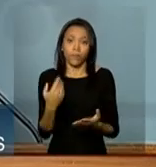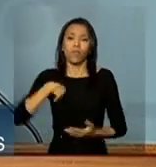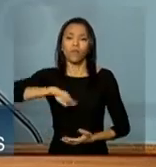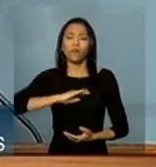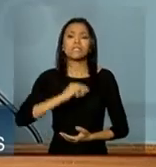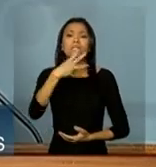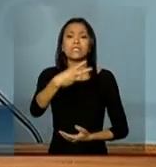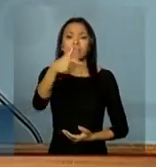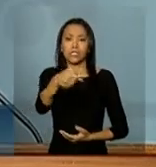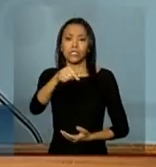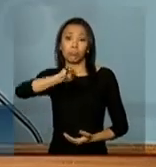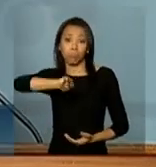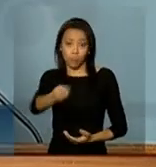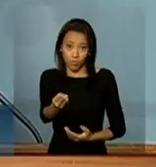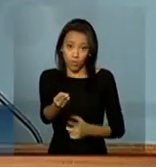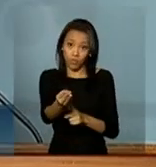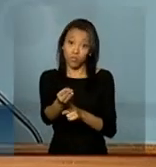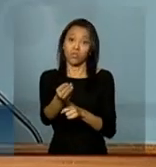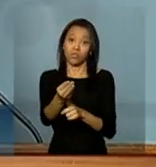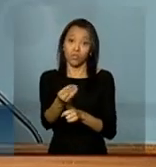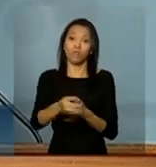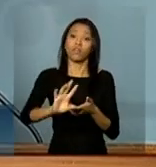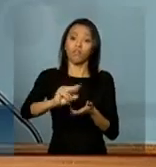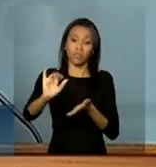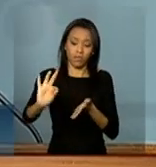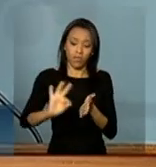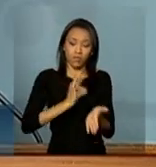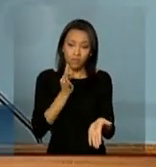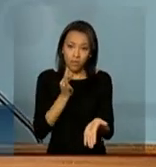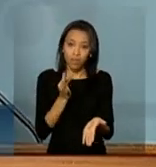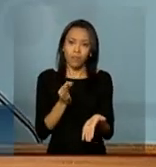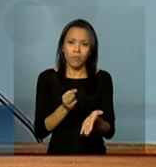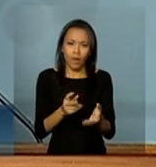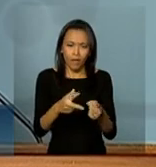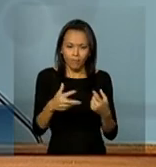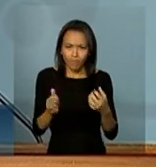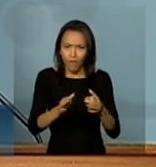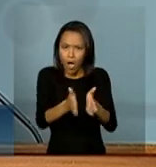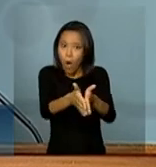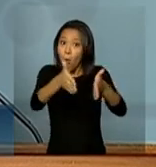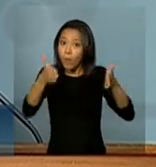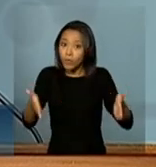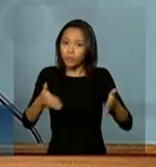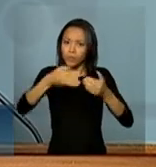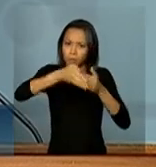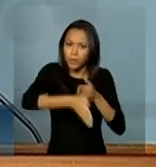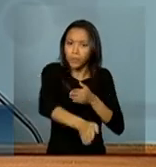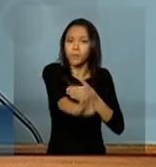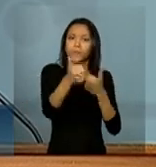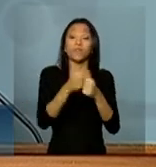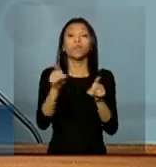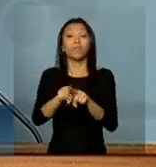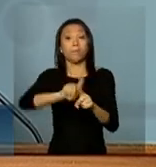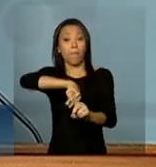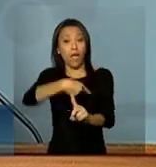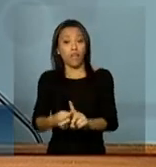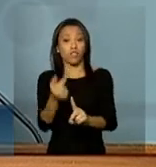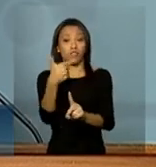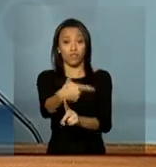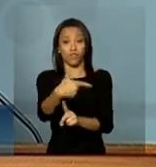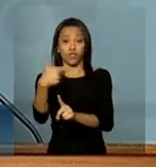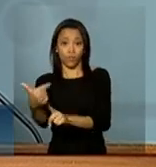37 milhões sendo assinados para essa reestruturação. E mais 22 milhões de